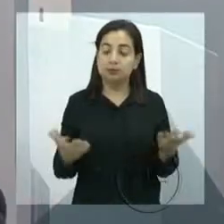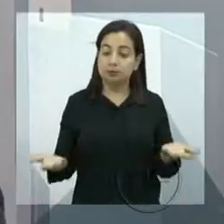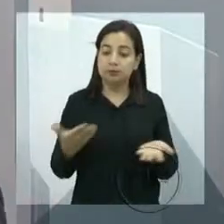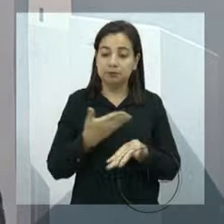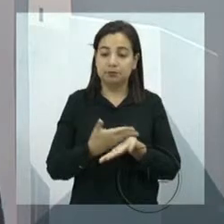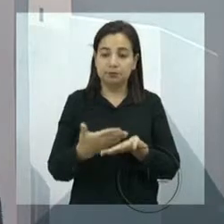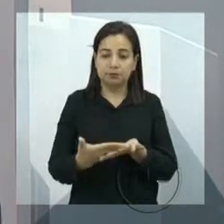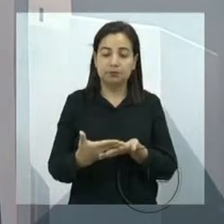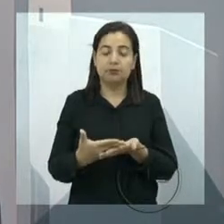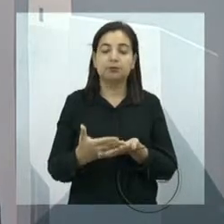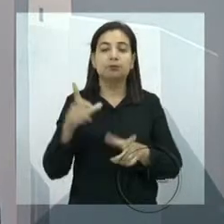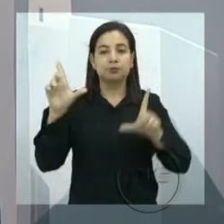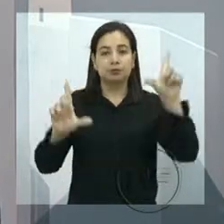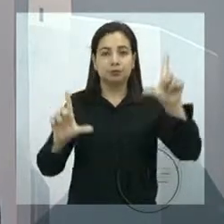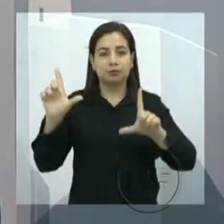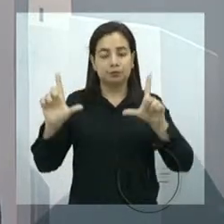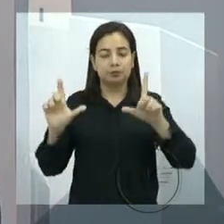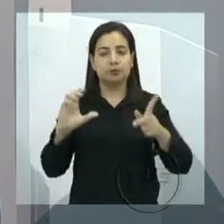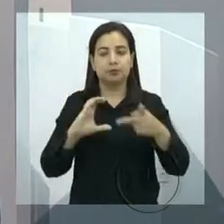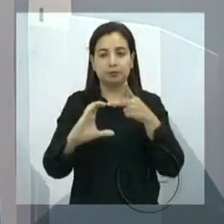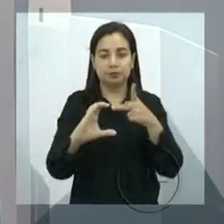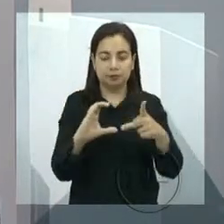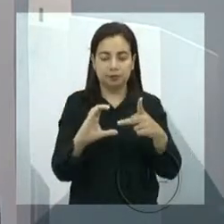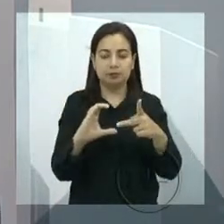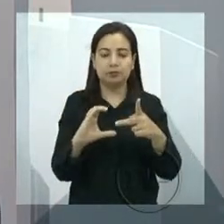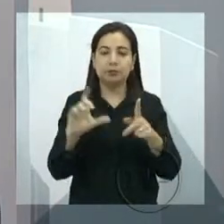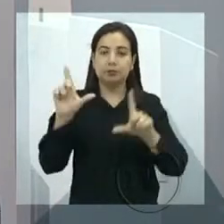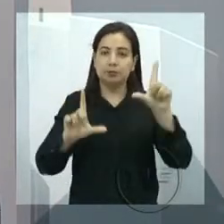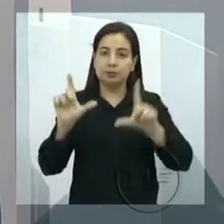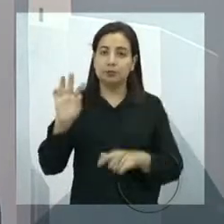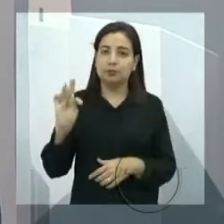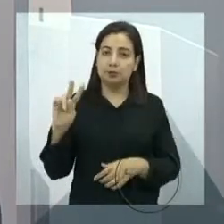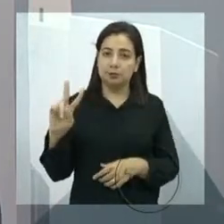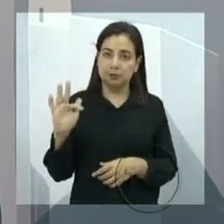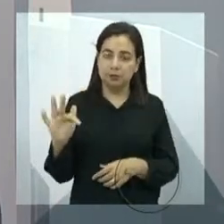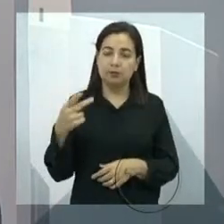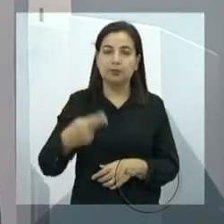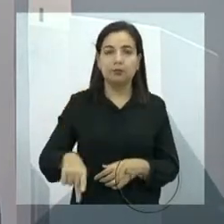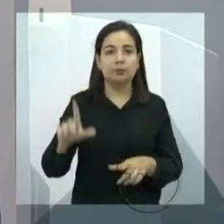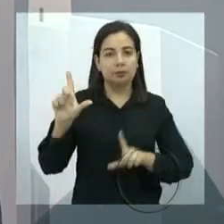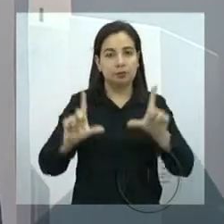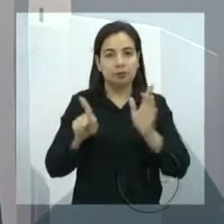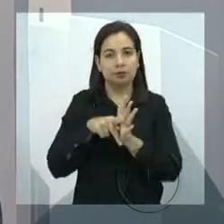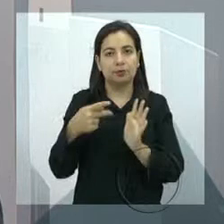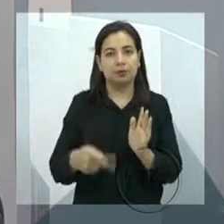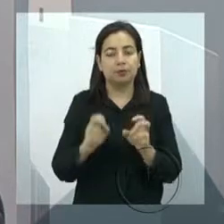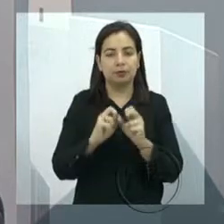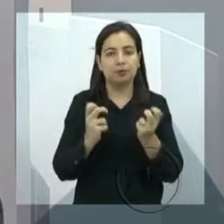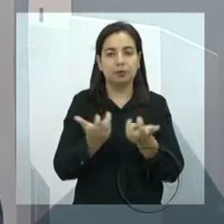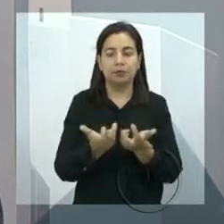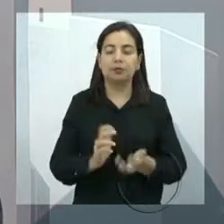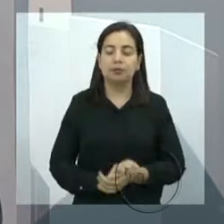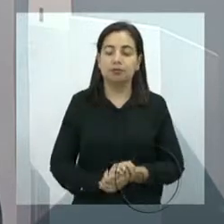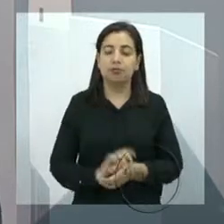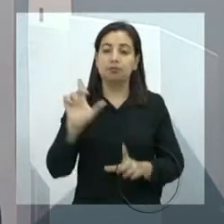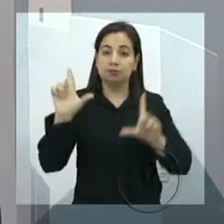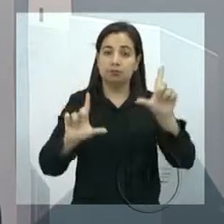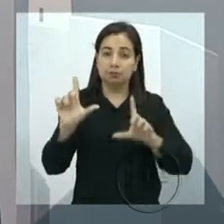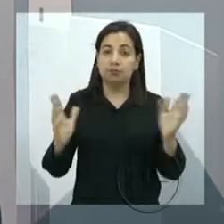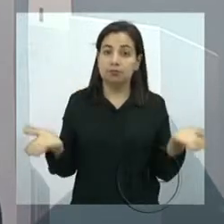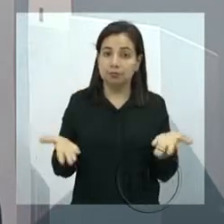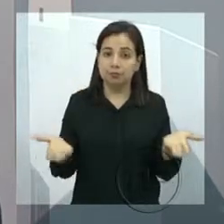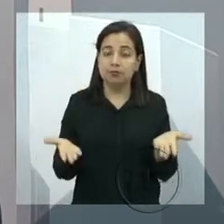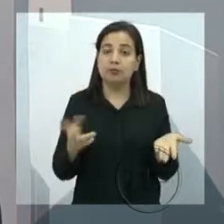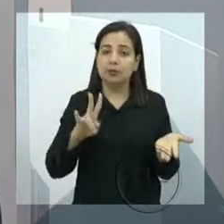Olá, estamos iniciando o plenário da cidade pela TV Fortaleza, a emissora da Câmara Municipal. E no programa de hoje eu